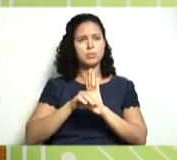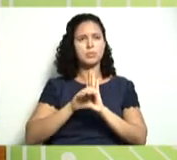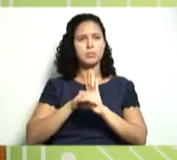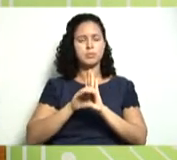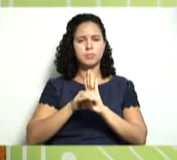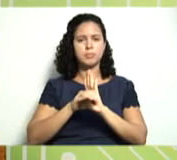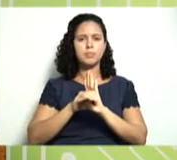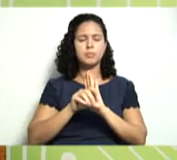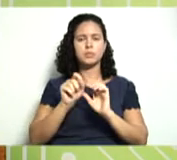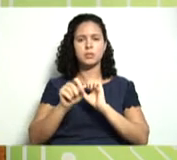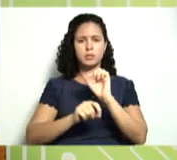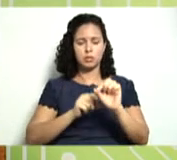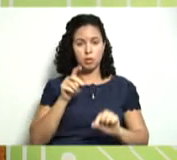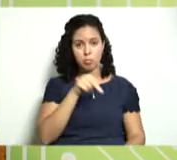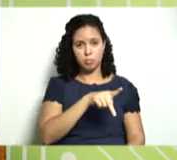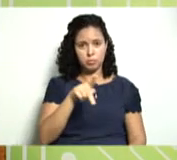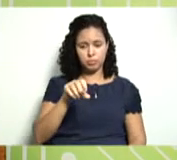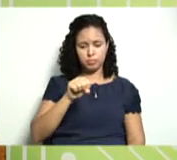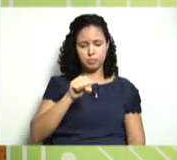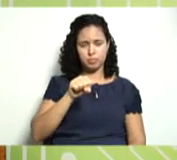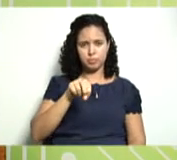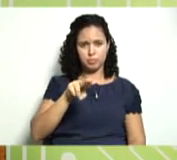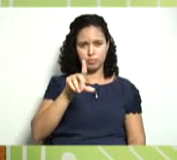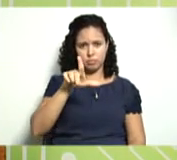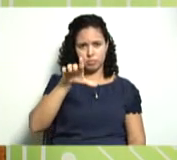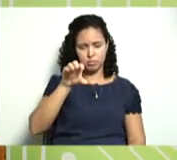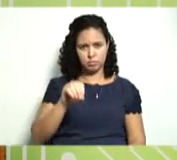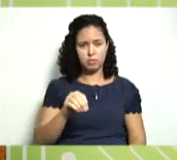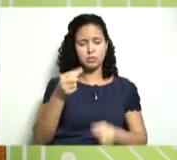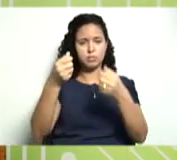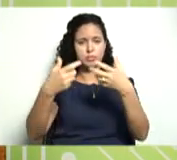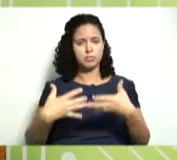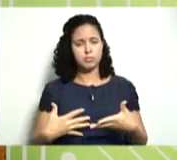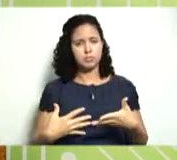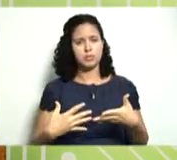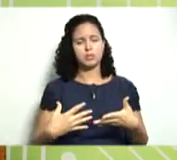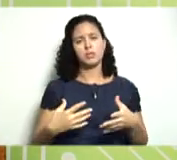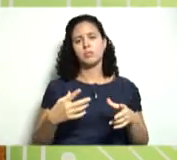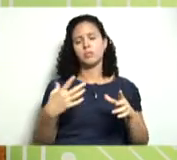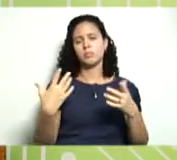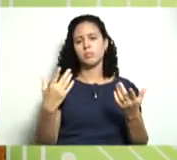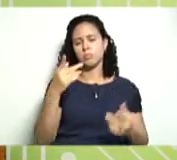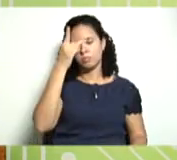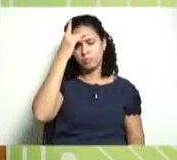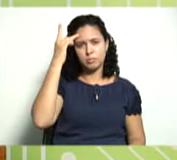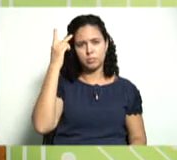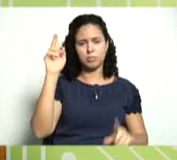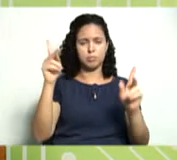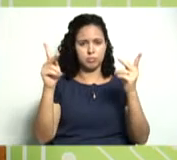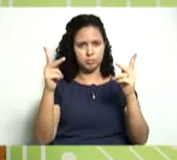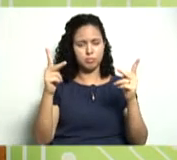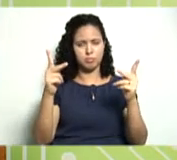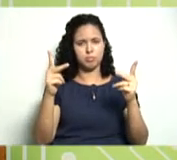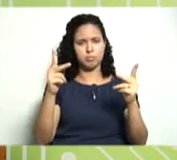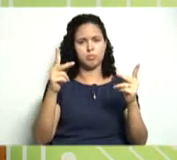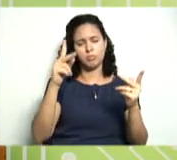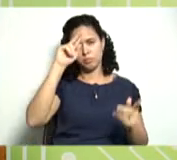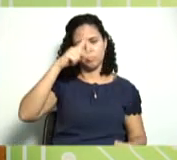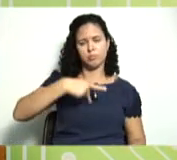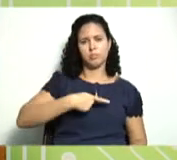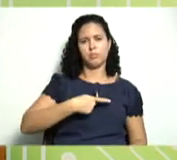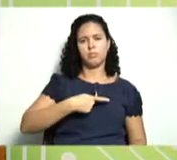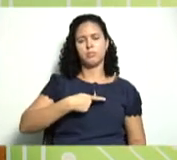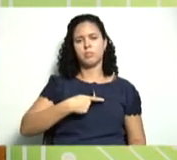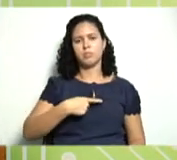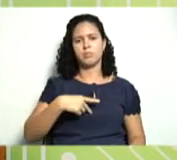professor saulo deixou bem explícito para vocês quando o software proprietário quando o software livre no banco de dados a gente